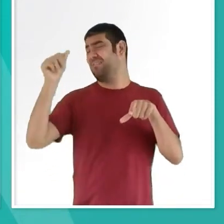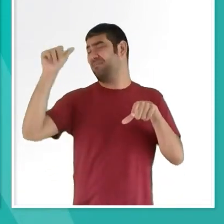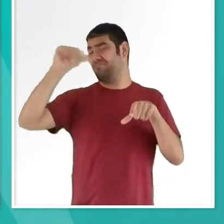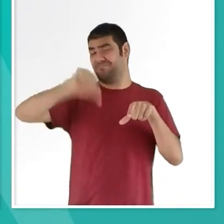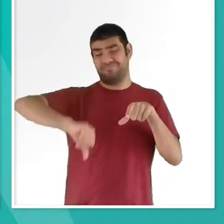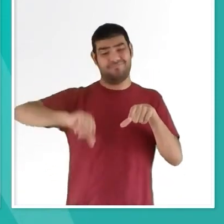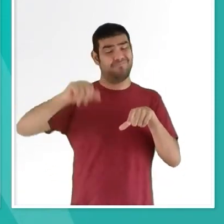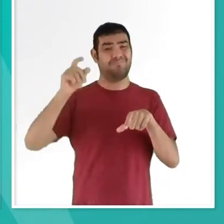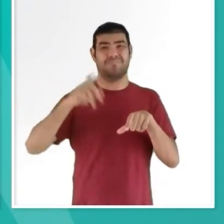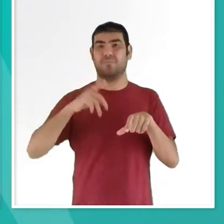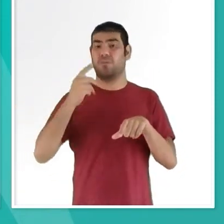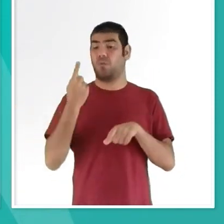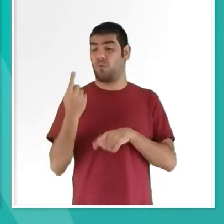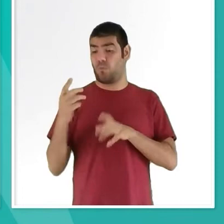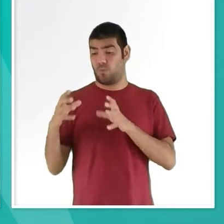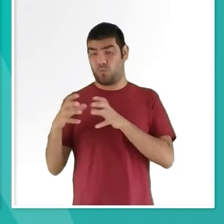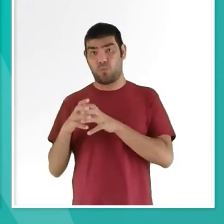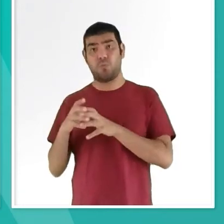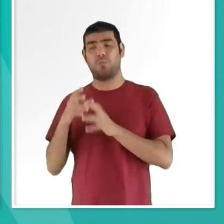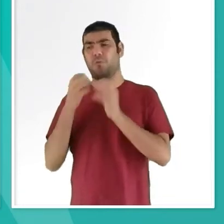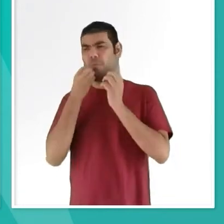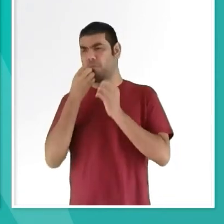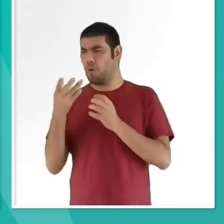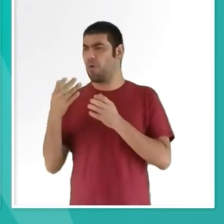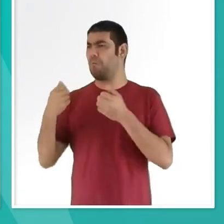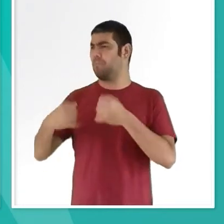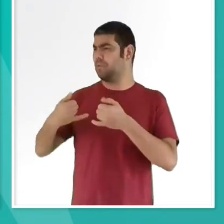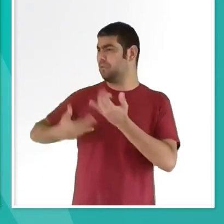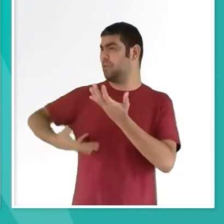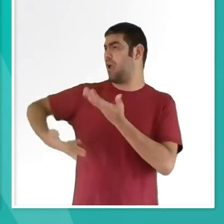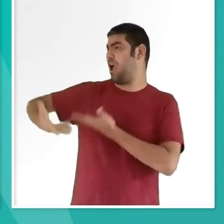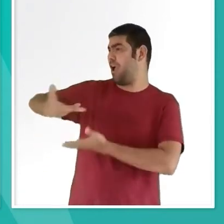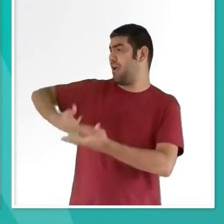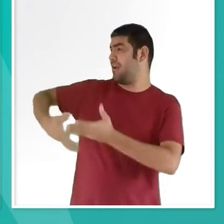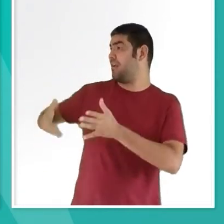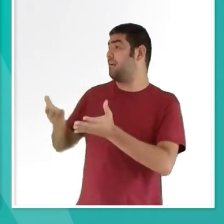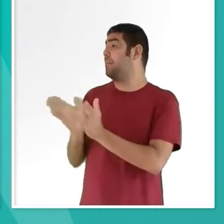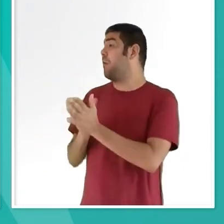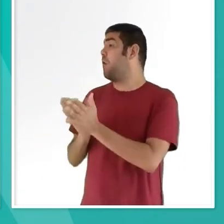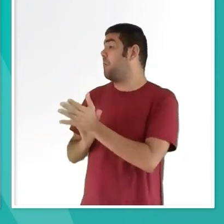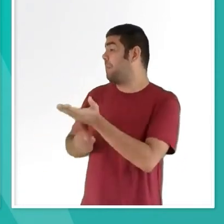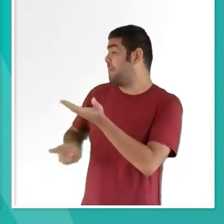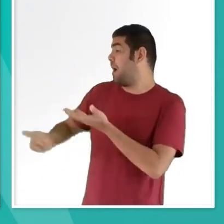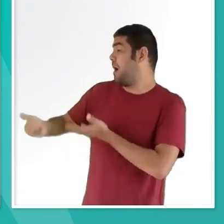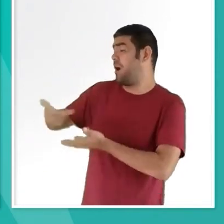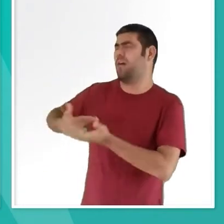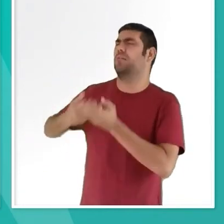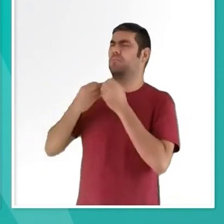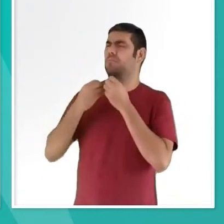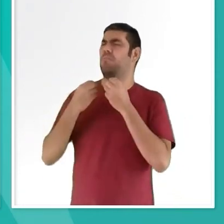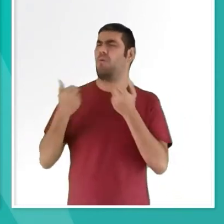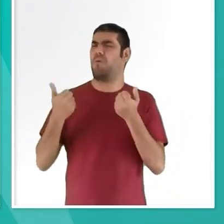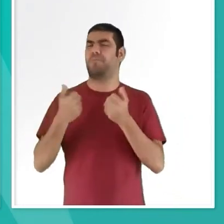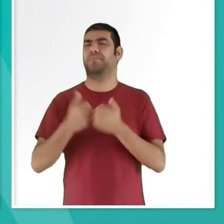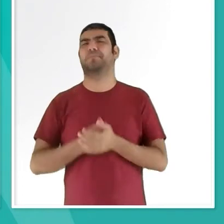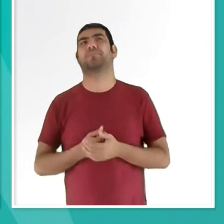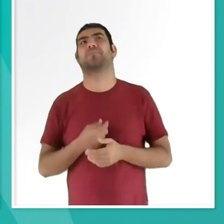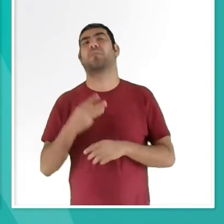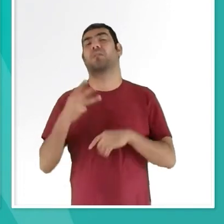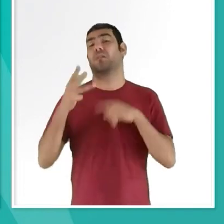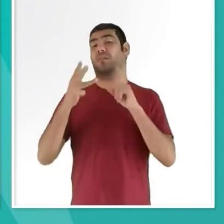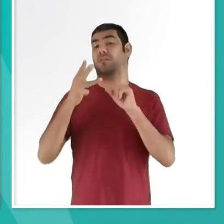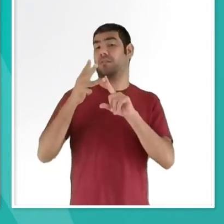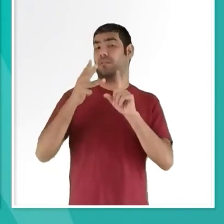equipe ter sucesso, é preciso ter um jogo de passe muito bom. Depois do passe, nós temos o controle